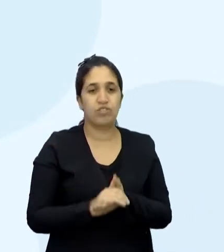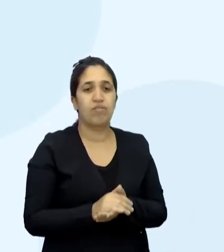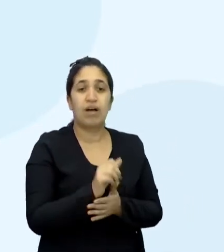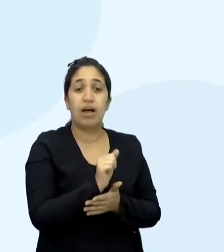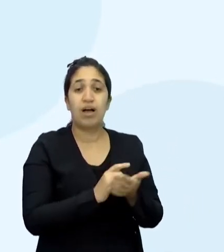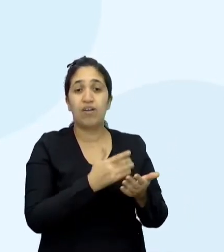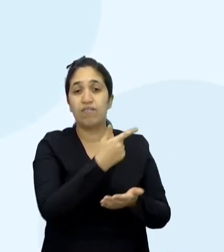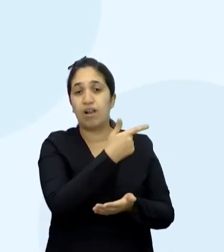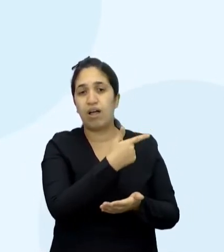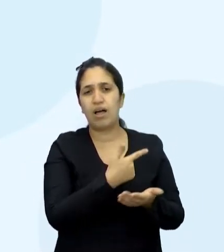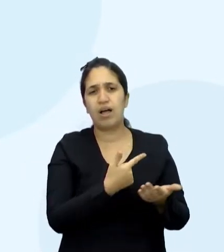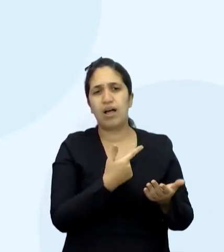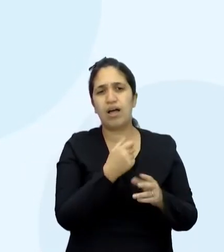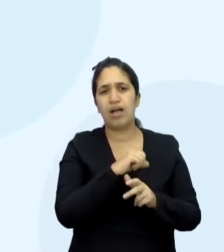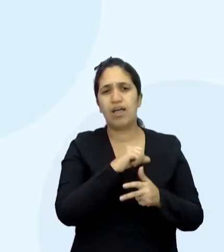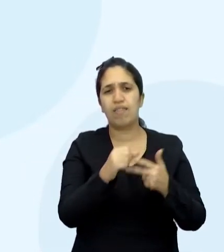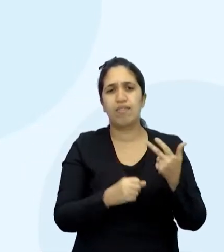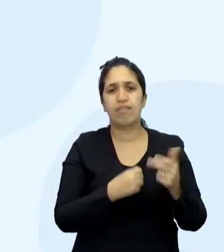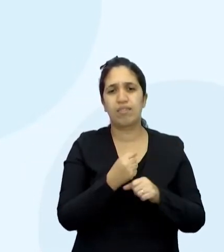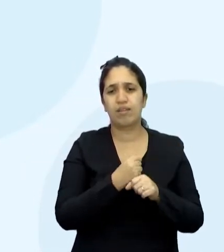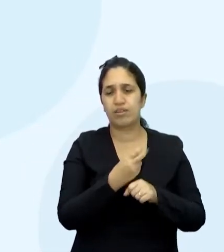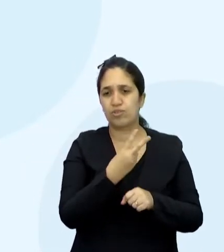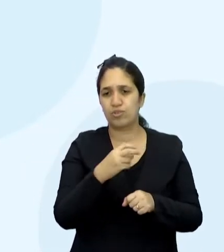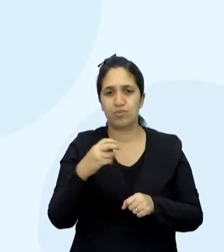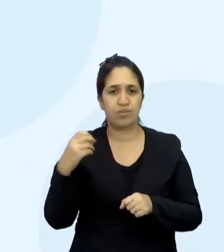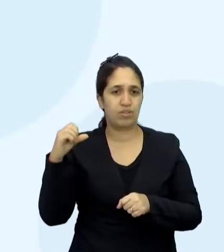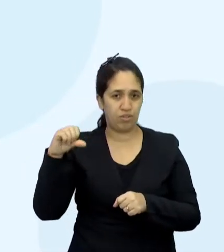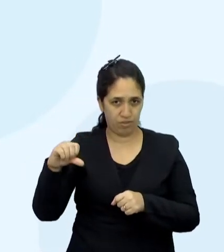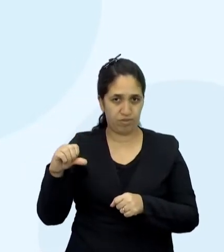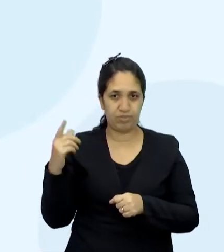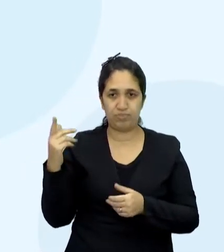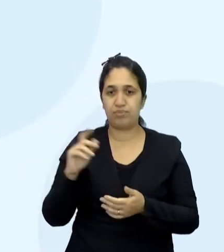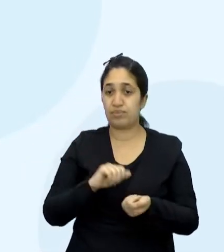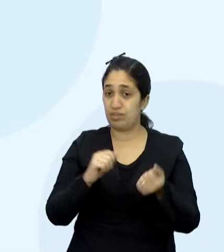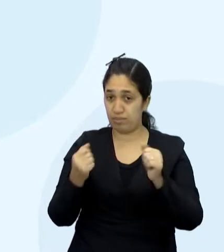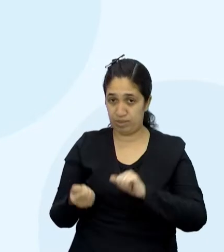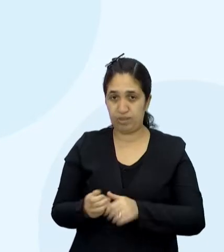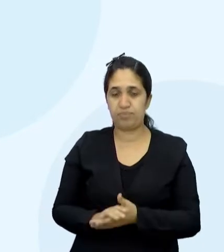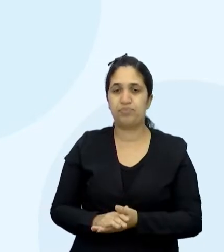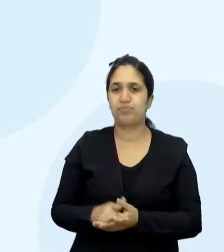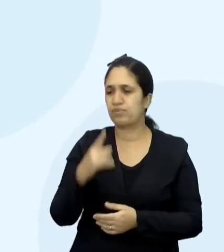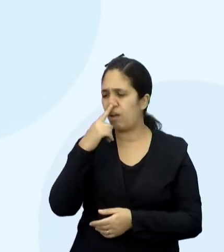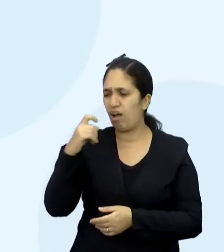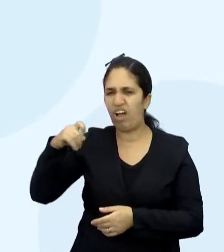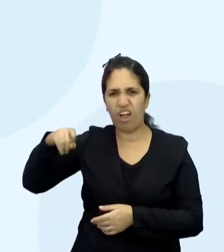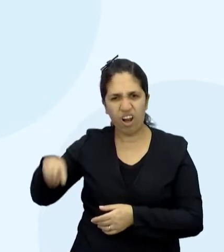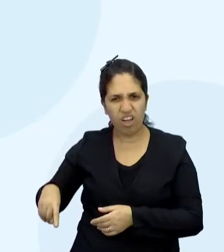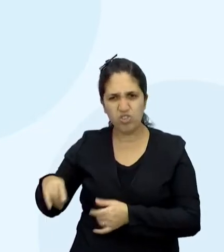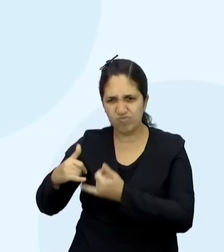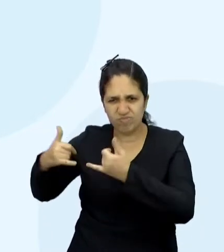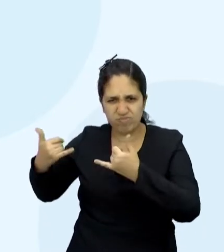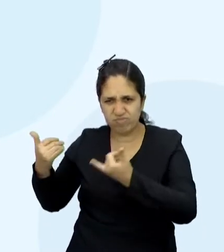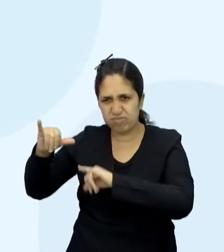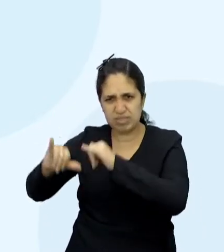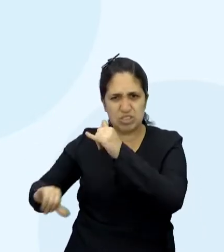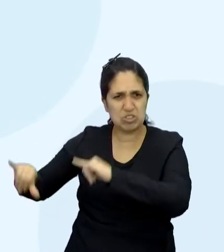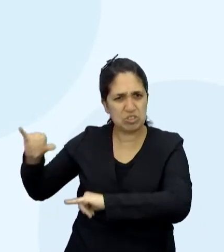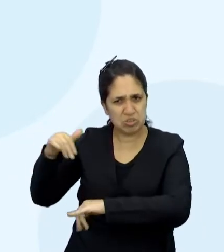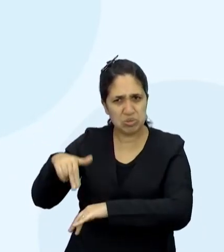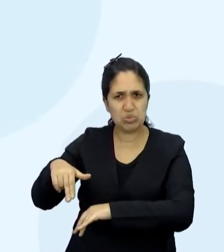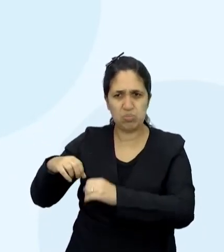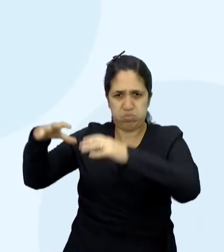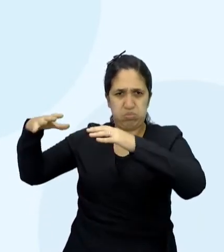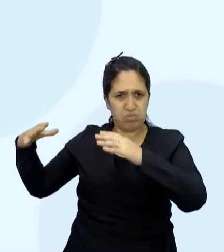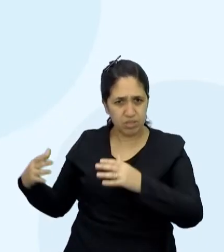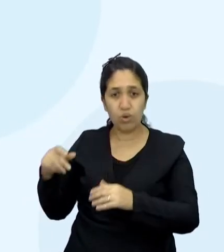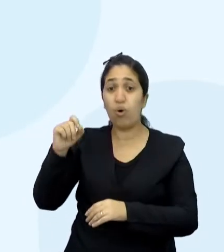do Enem de 2009 e dei uma adaptada aqui para vocês, ó. O lixo radioativo ou nuclear é resultado